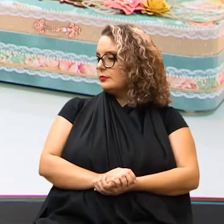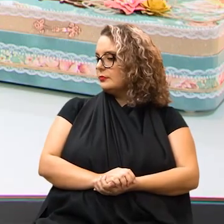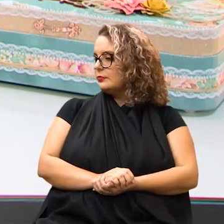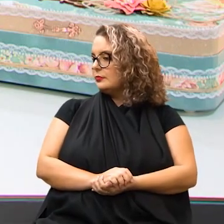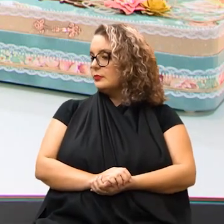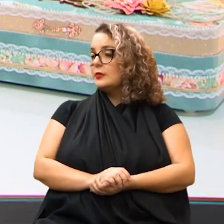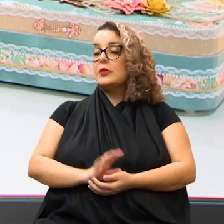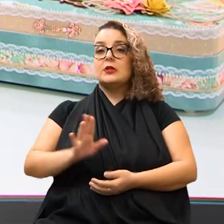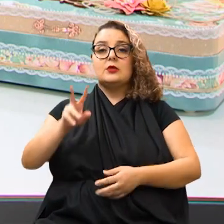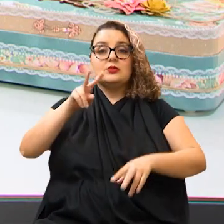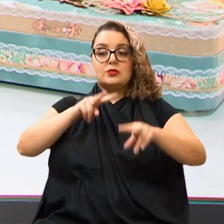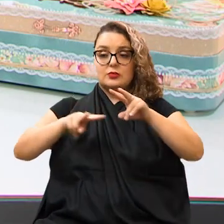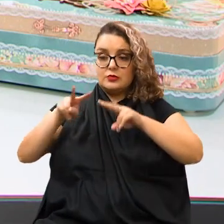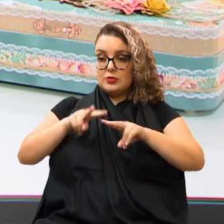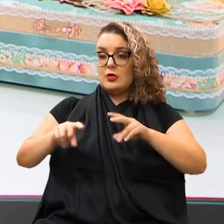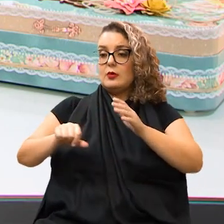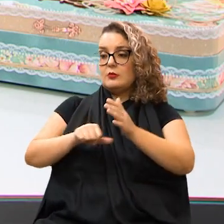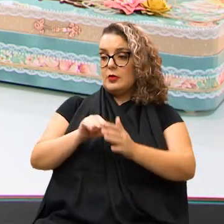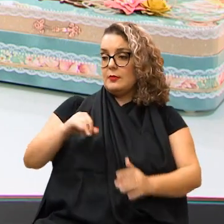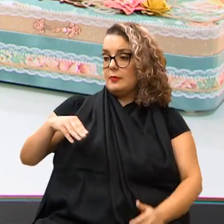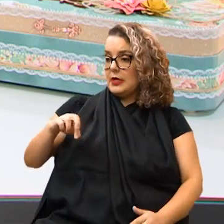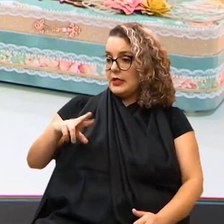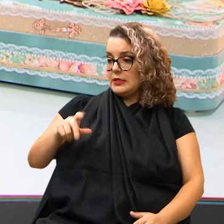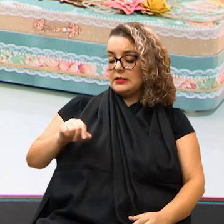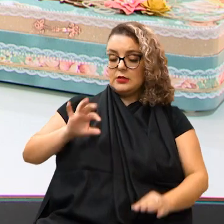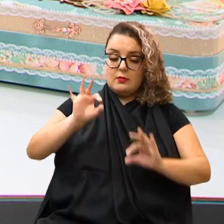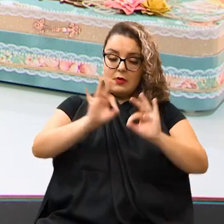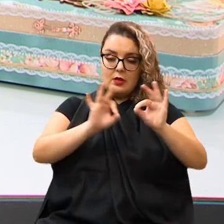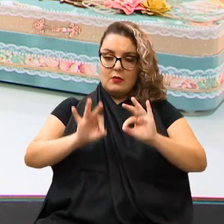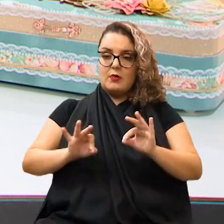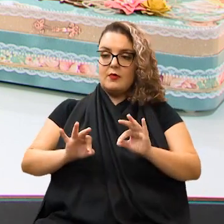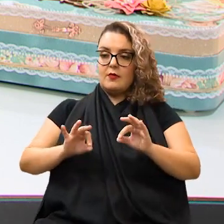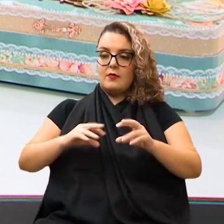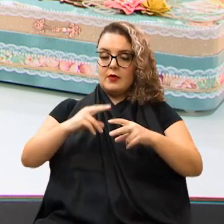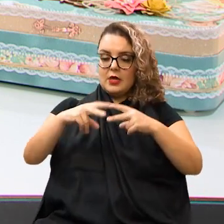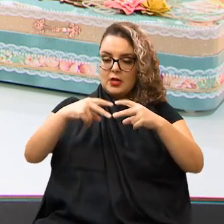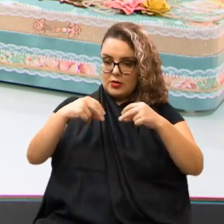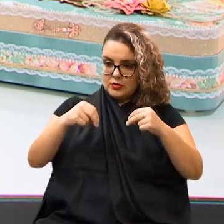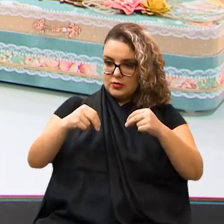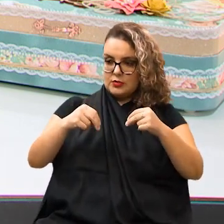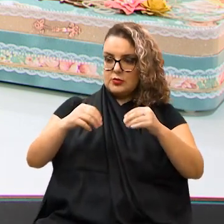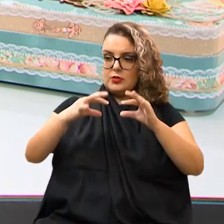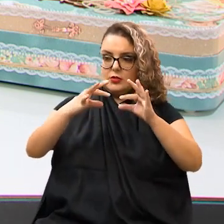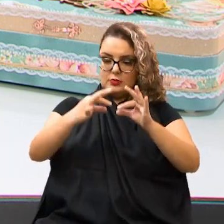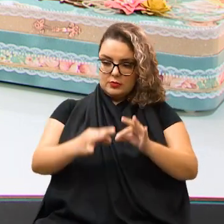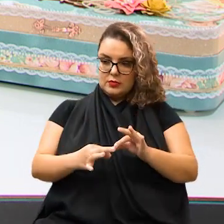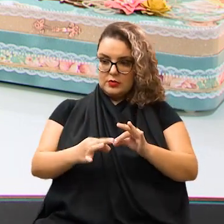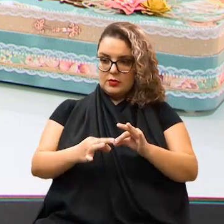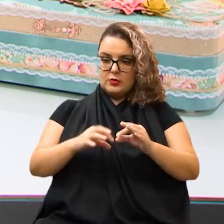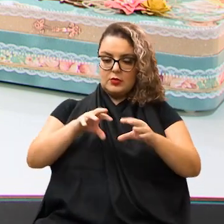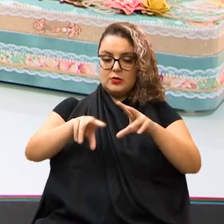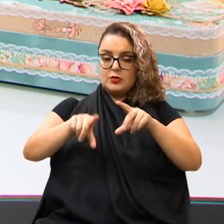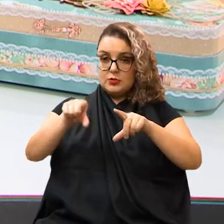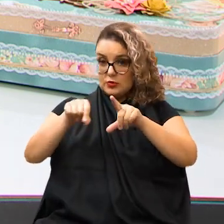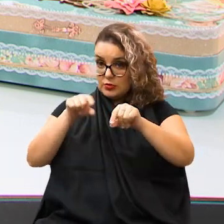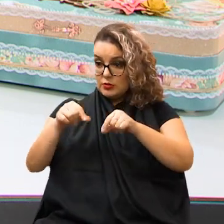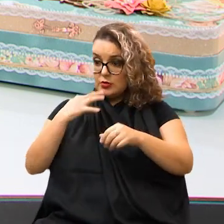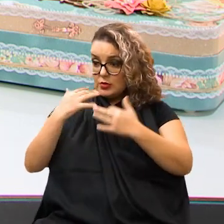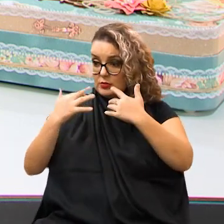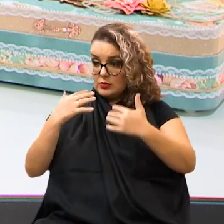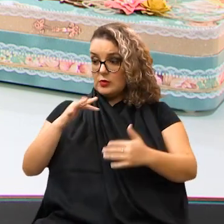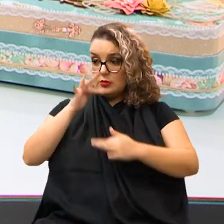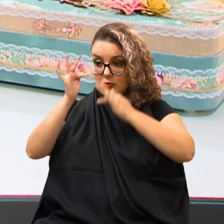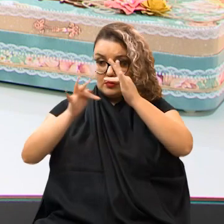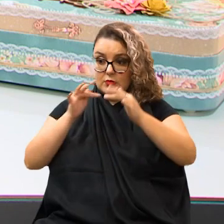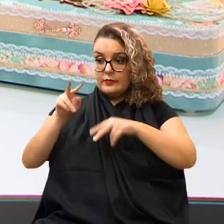Então já visualizou, primeiro a Marisa que colocou, fez o lacinho, colocou em cima da peça, escolhemos as